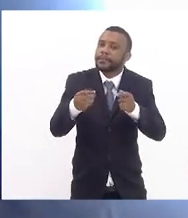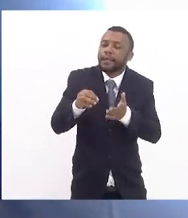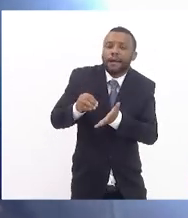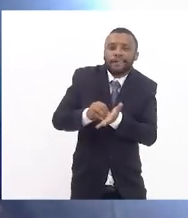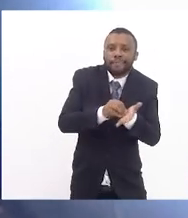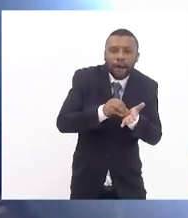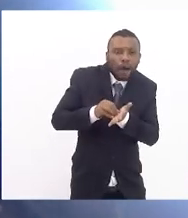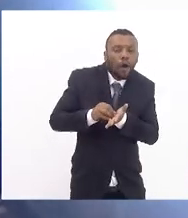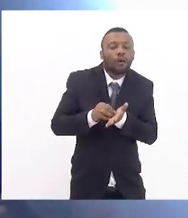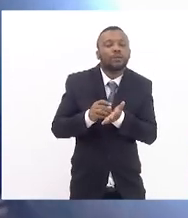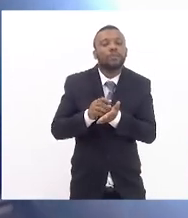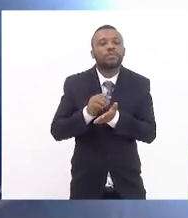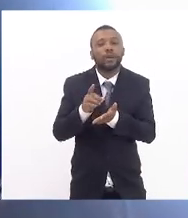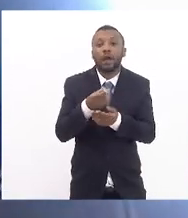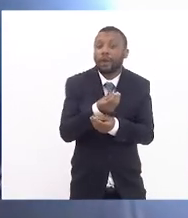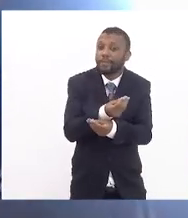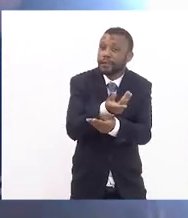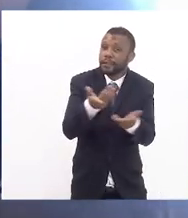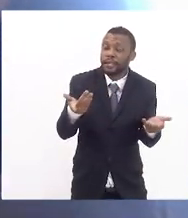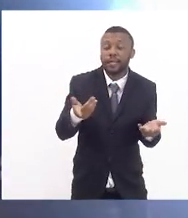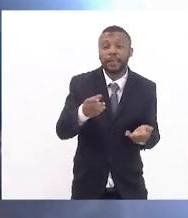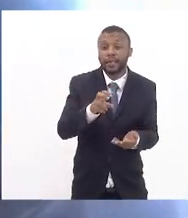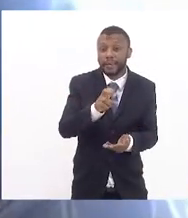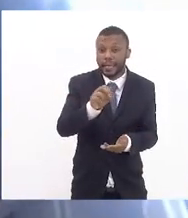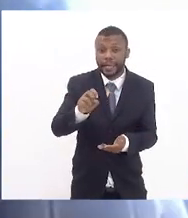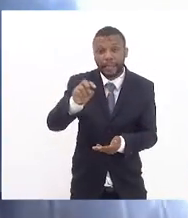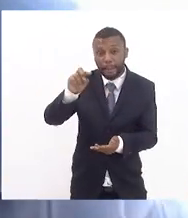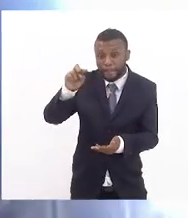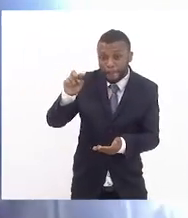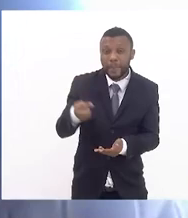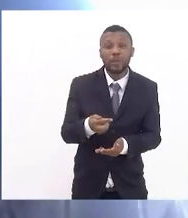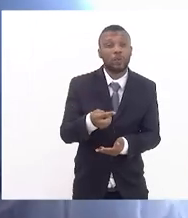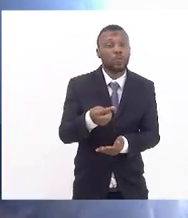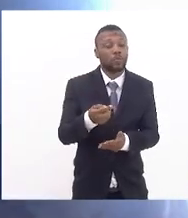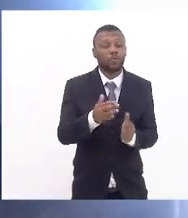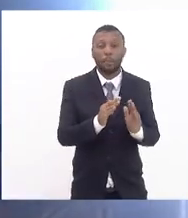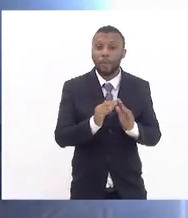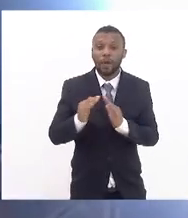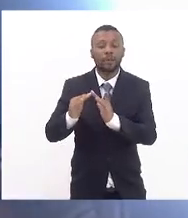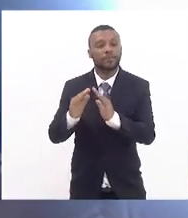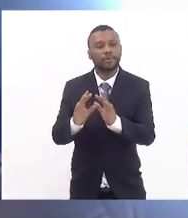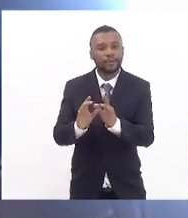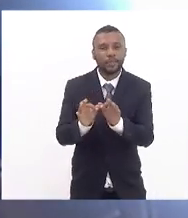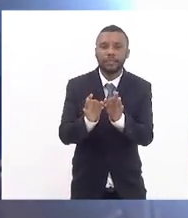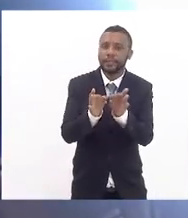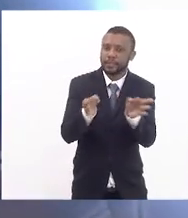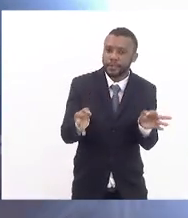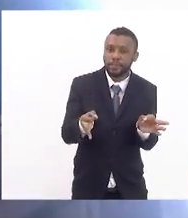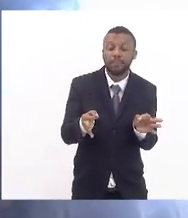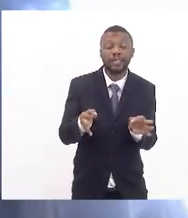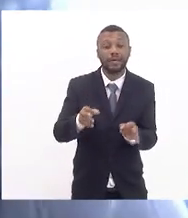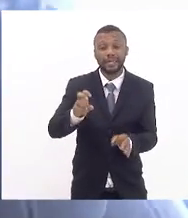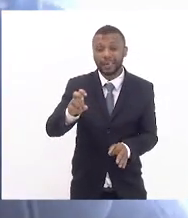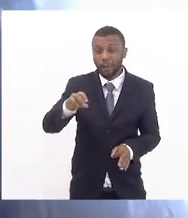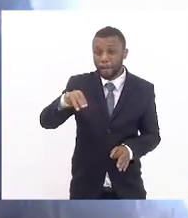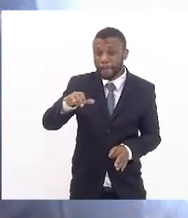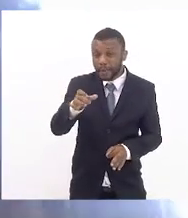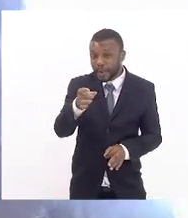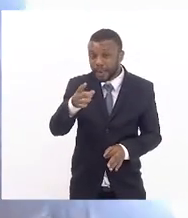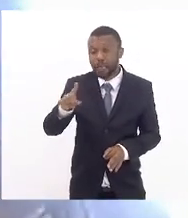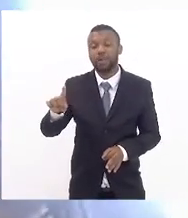500 mil moradias populares e 2,5 milhões de pessoas desabrigadas, que